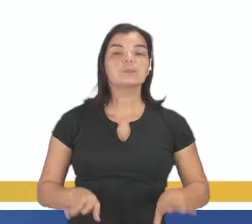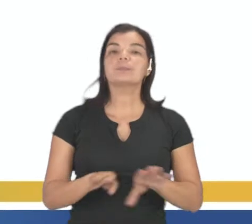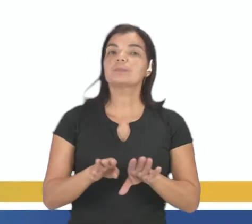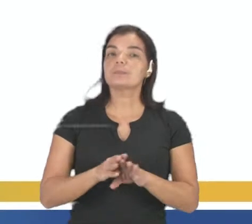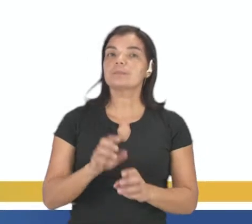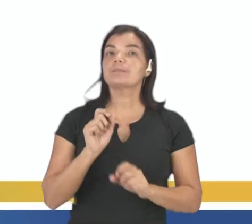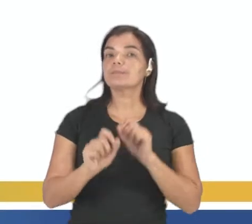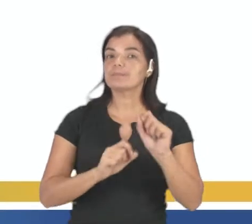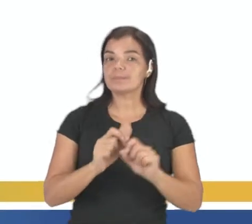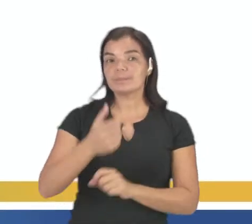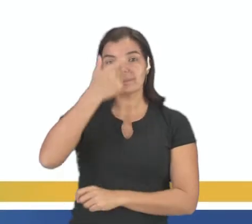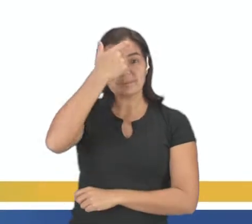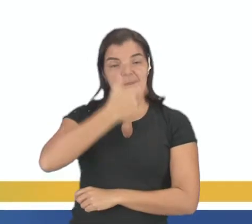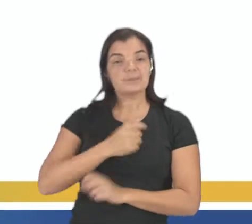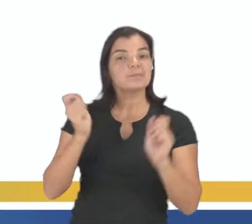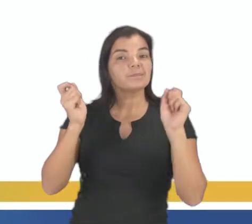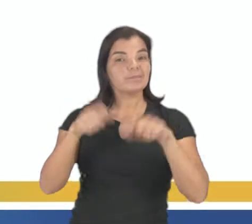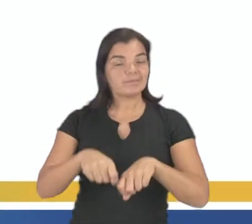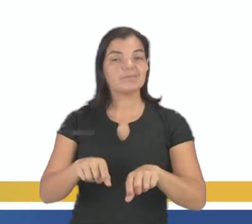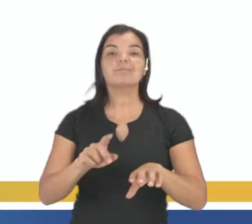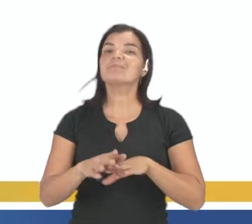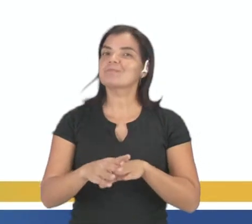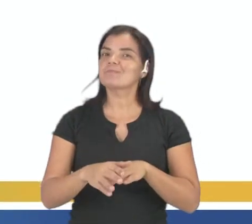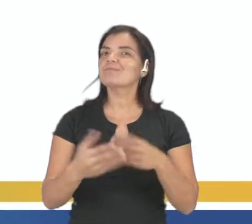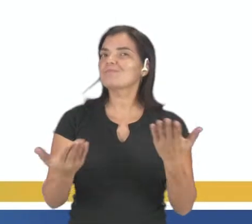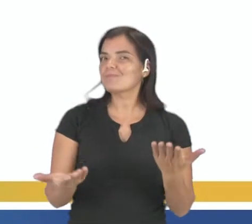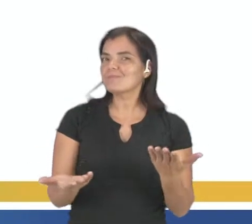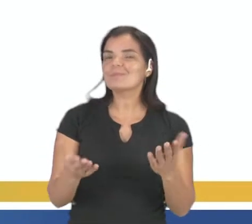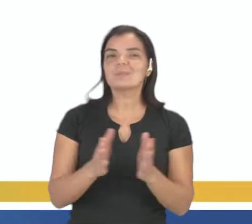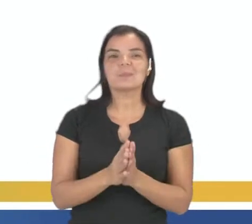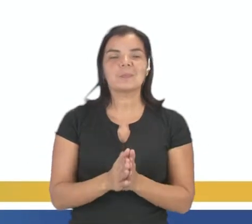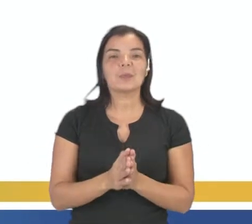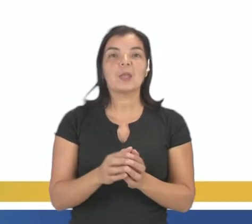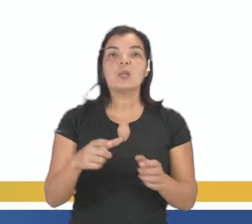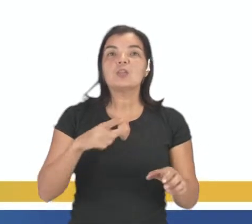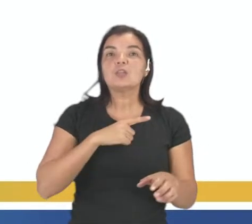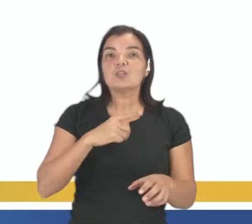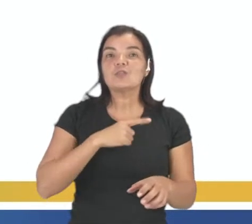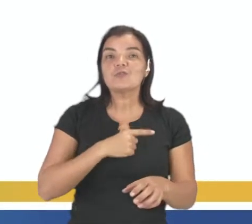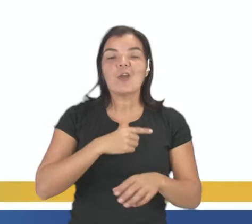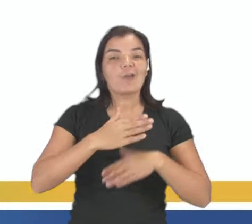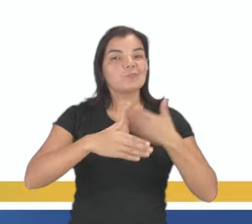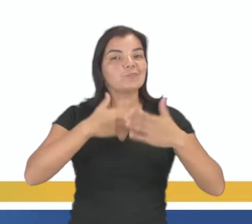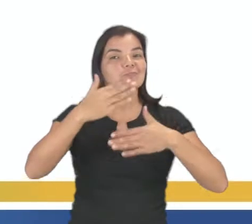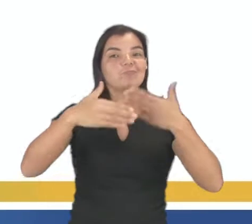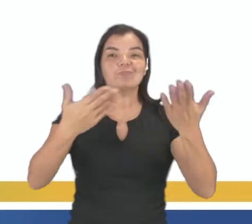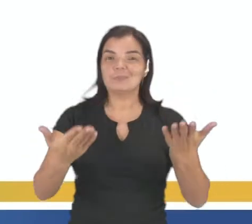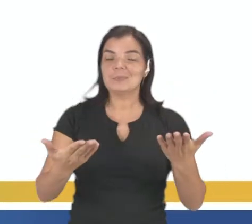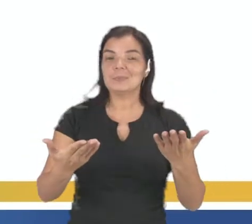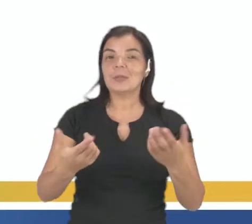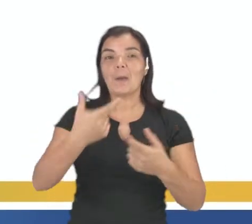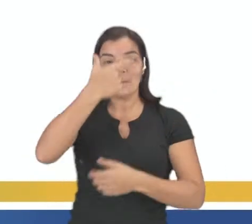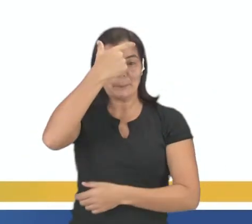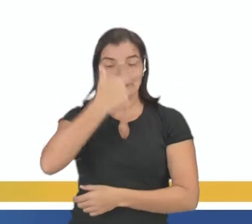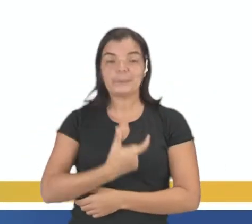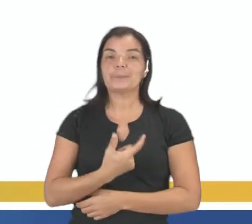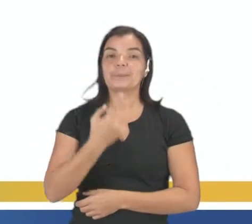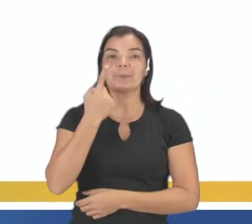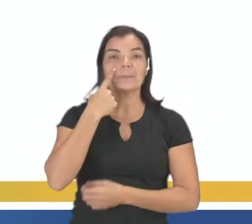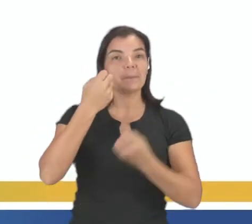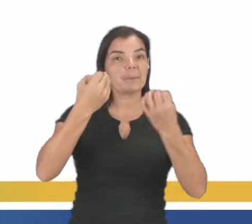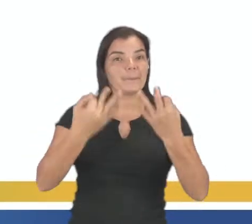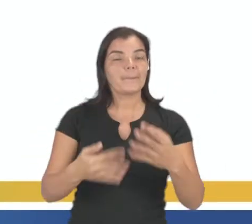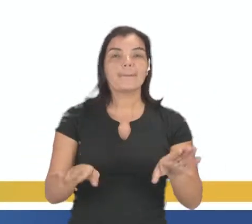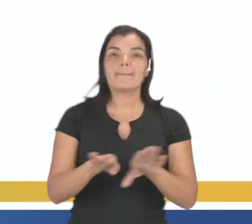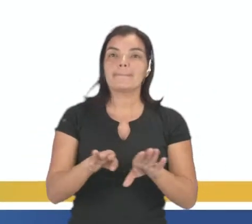humano seria aquele que é capaz de transcender a animalidade e desenvolver a sua humanidade. Veja uma